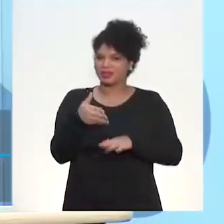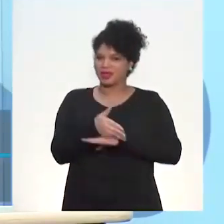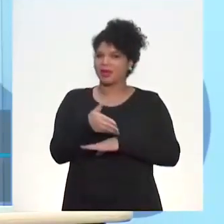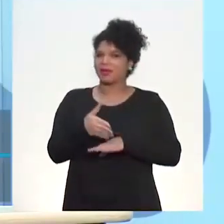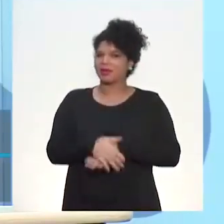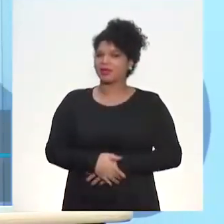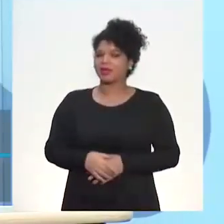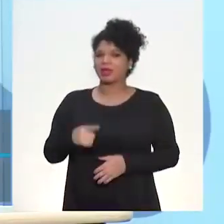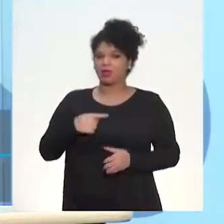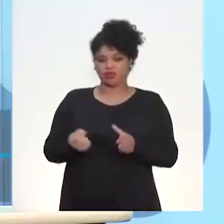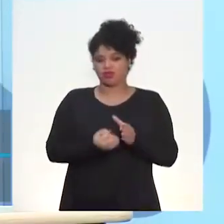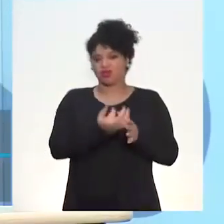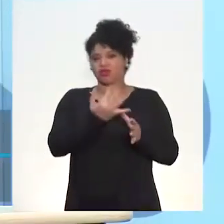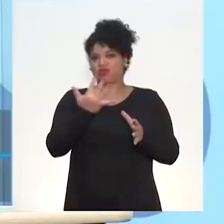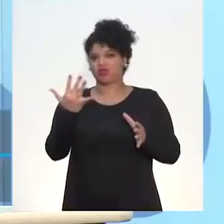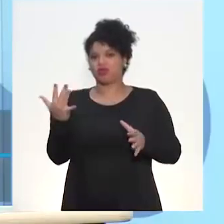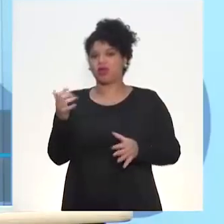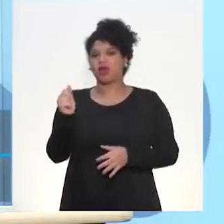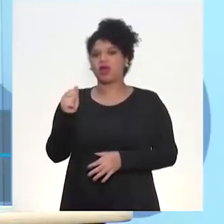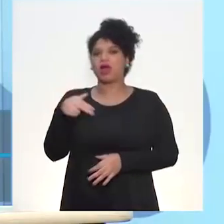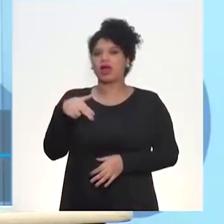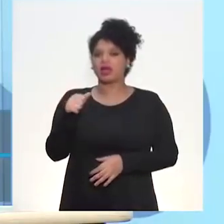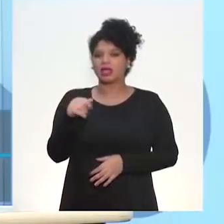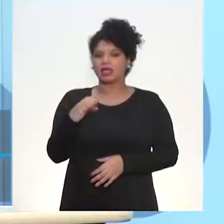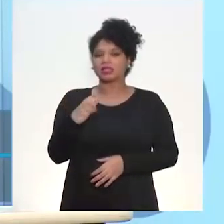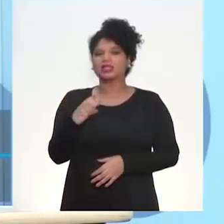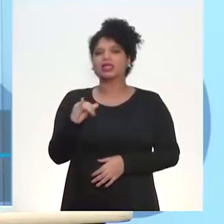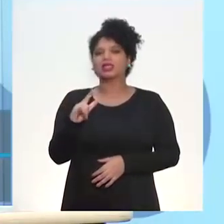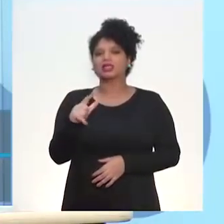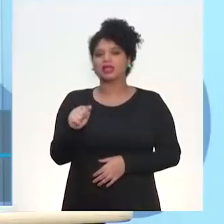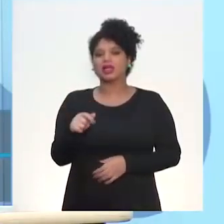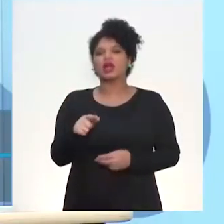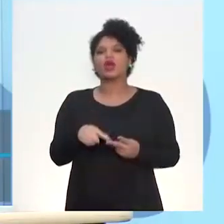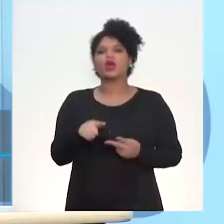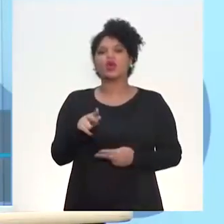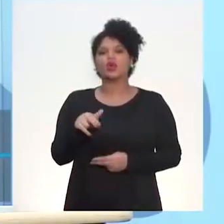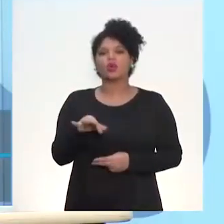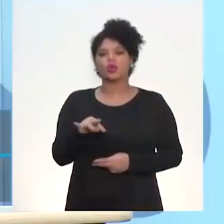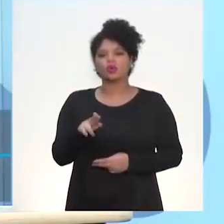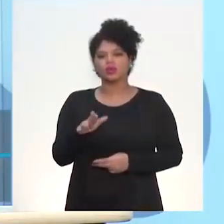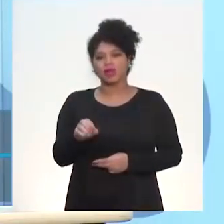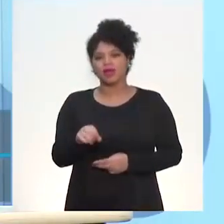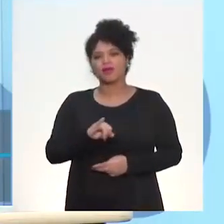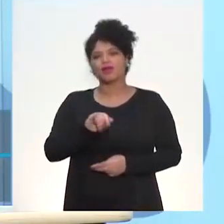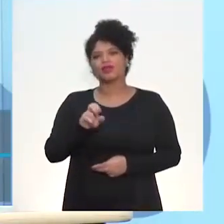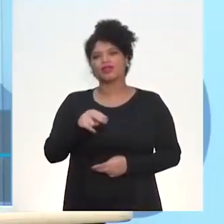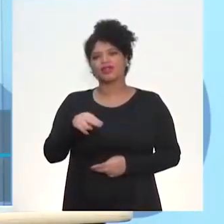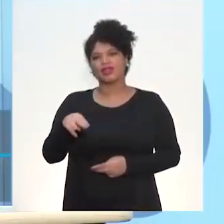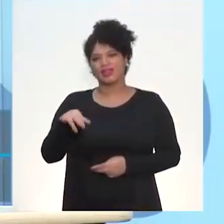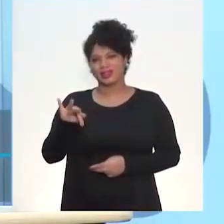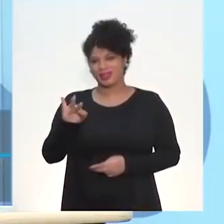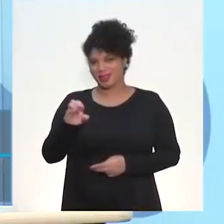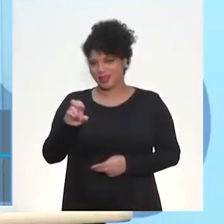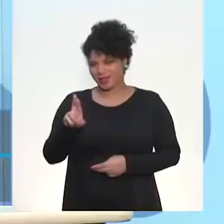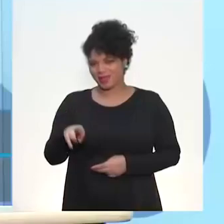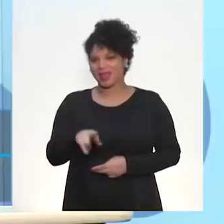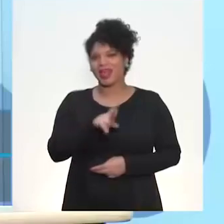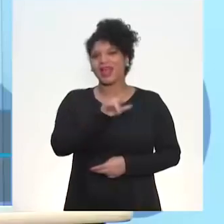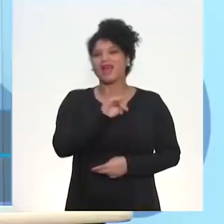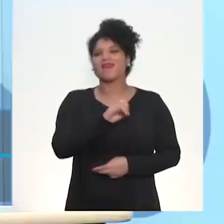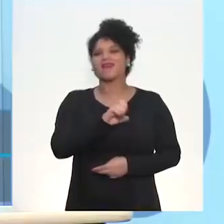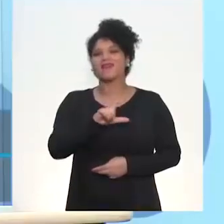porque tem um monte. Então, Ana Cecília, Ana Carolina, Gustavo, Jennifer, Cibele, Adriele,